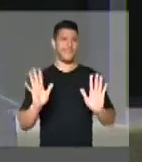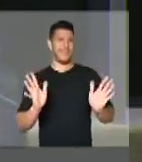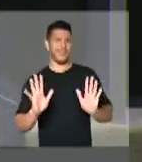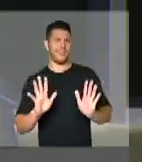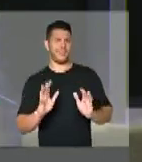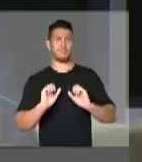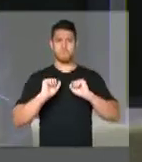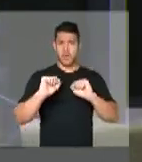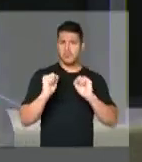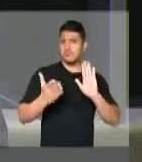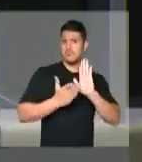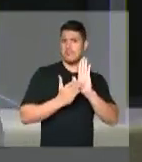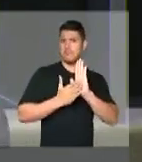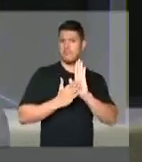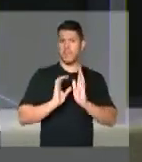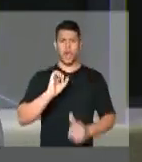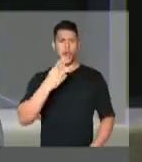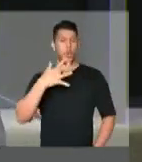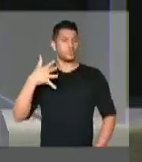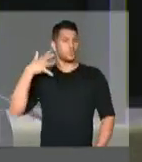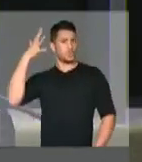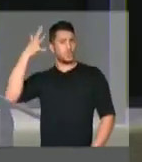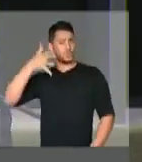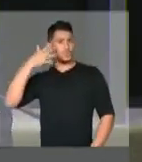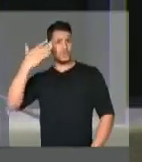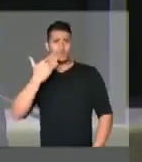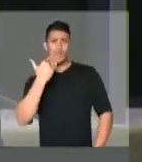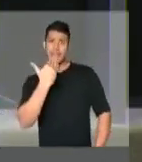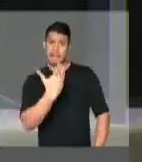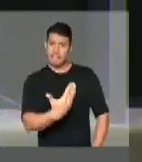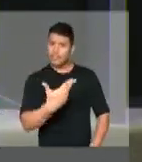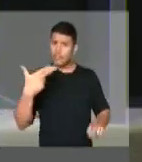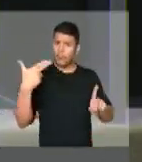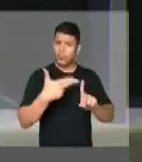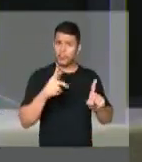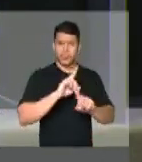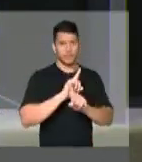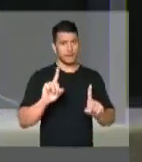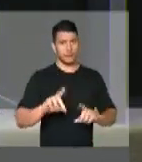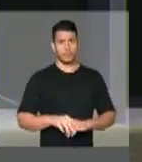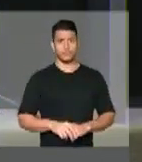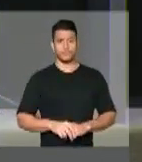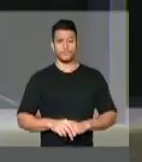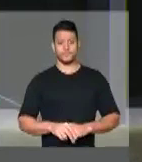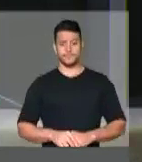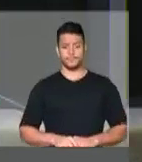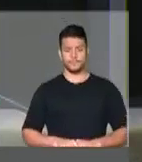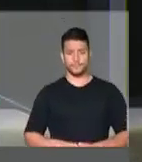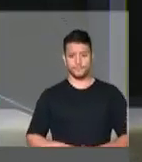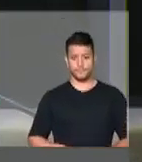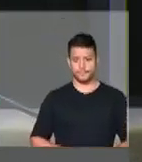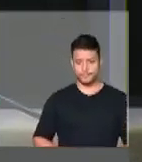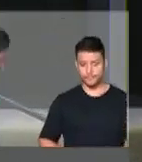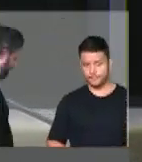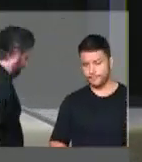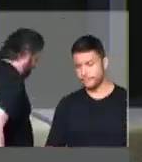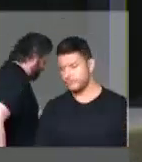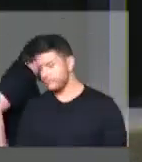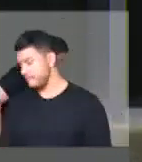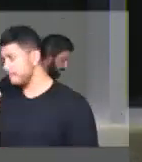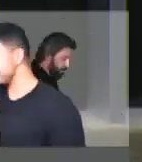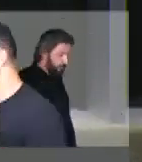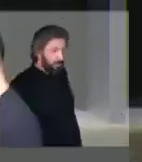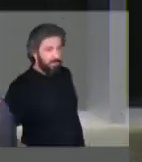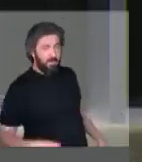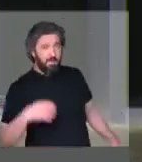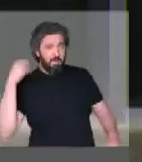comemorar, ninguém pode fazer um discurso ideológico que torne isso menor. Venho lembrar da morte da Marielle,